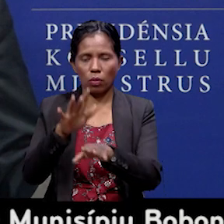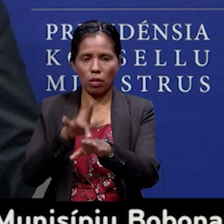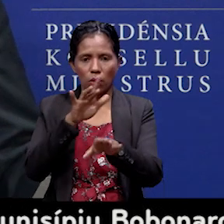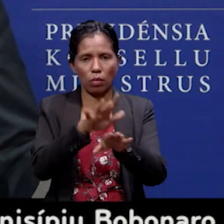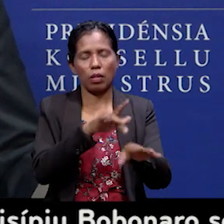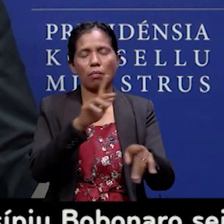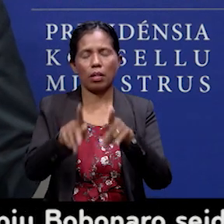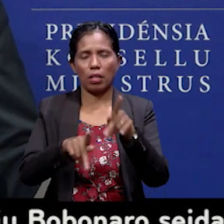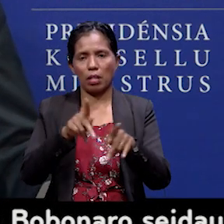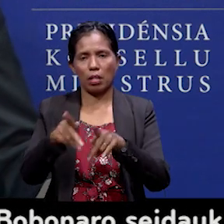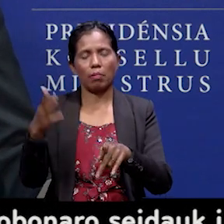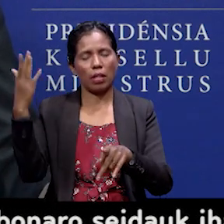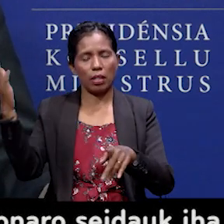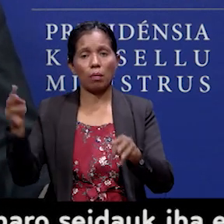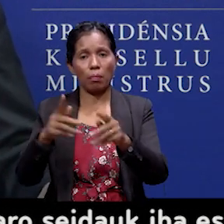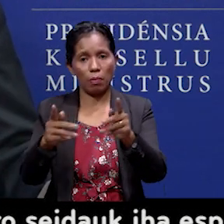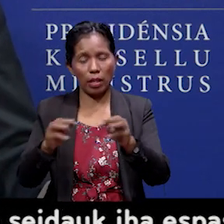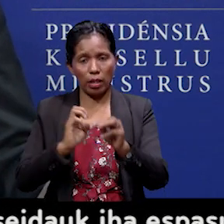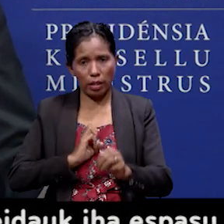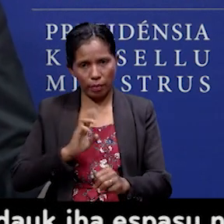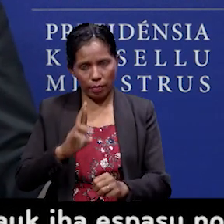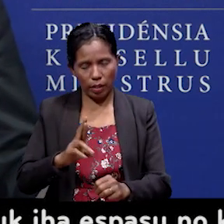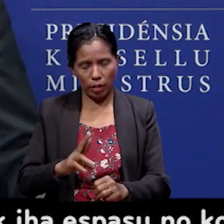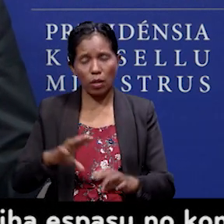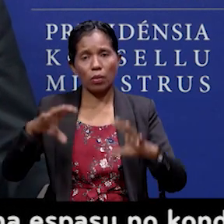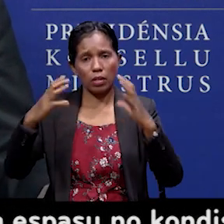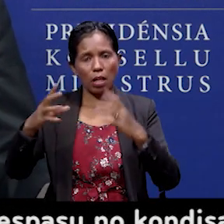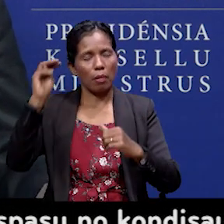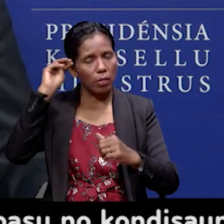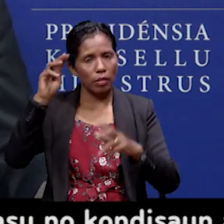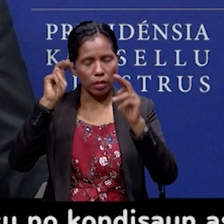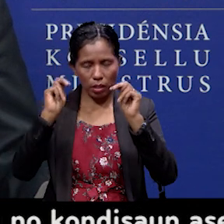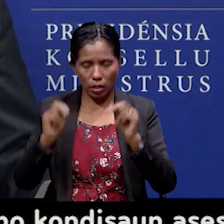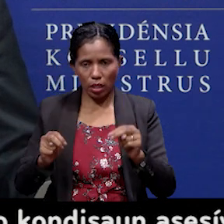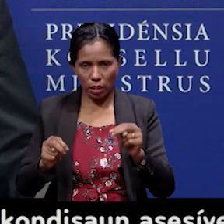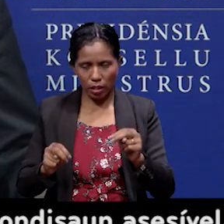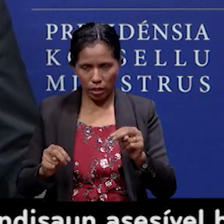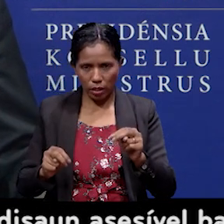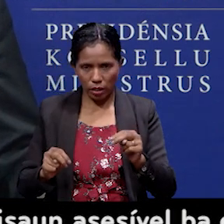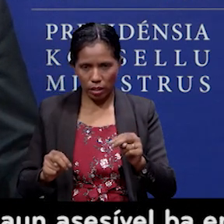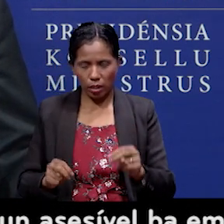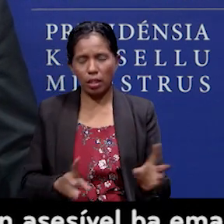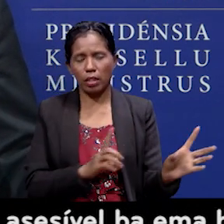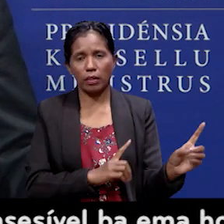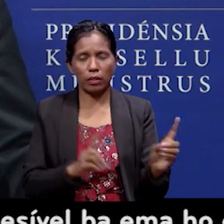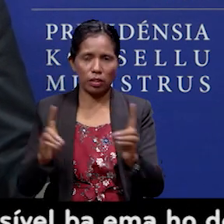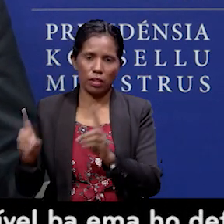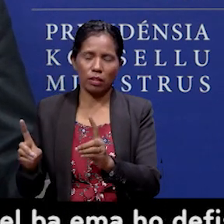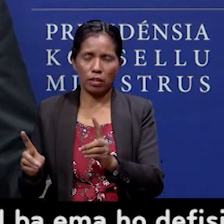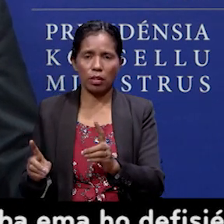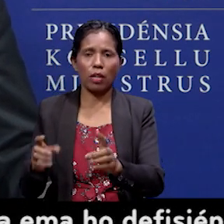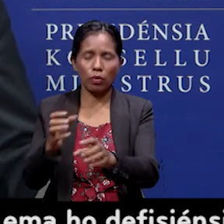iha posto Ruané, Conselho de Ministros tem que rola duni medidas, medida difícil de